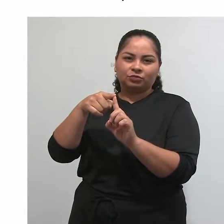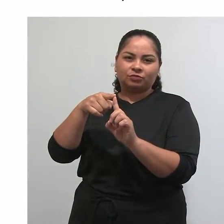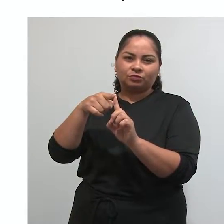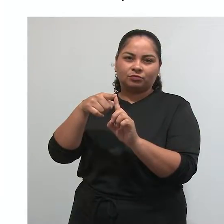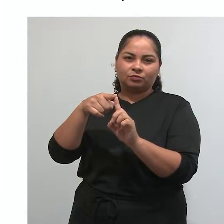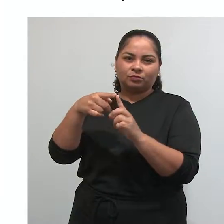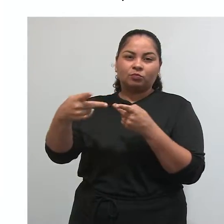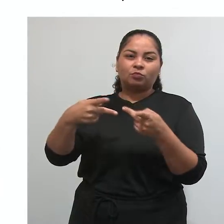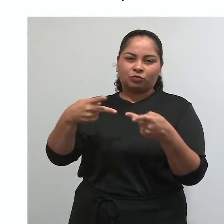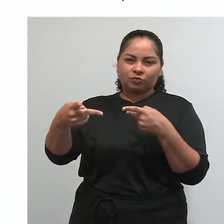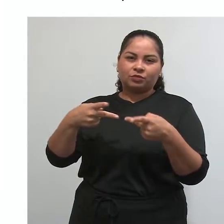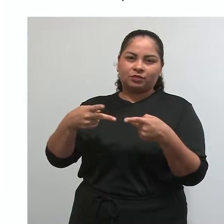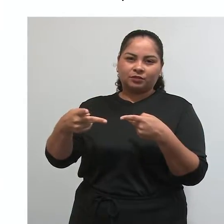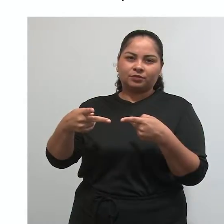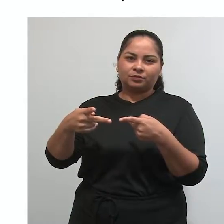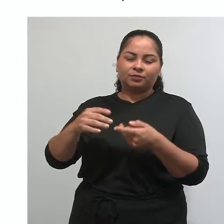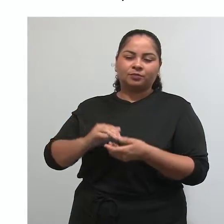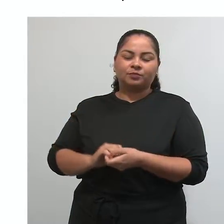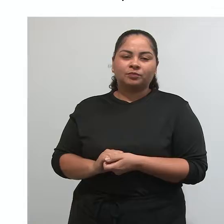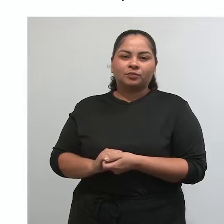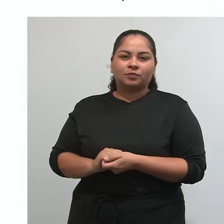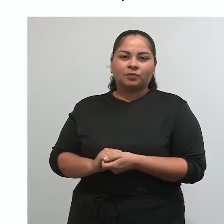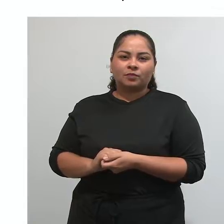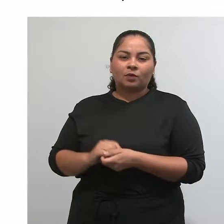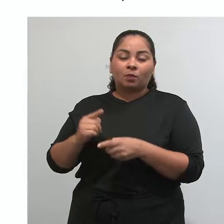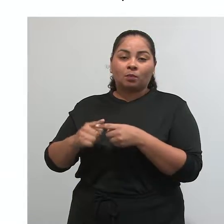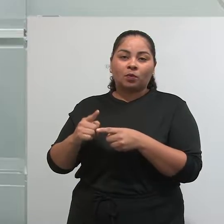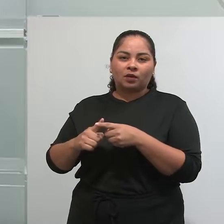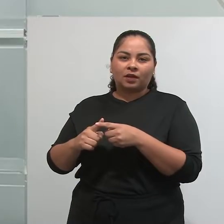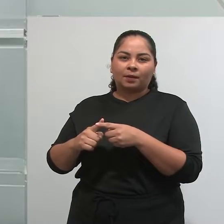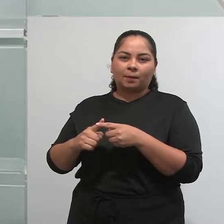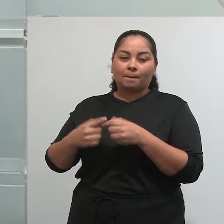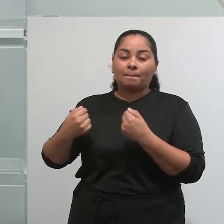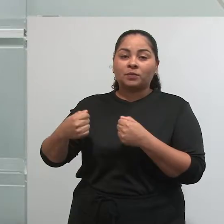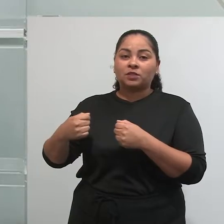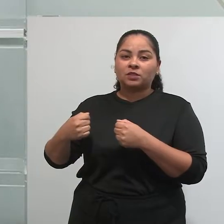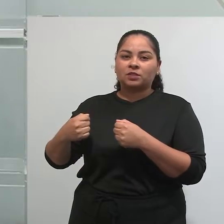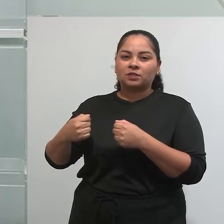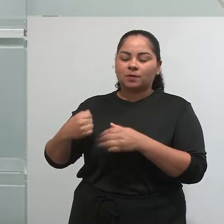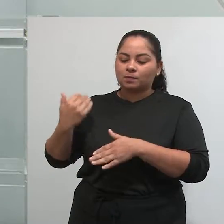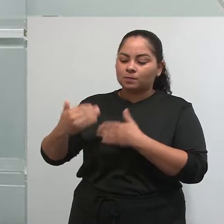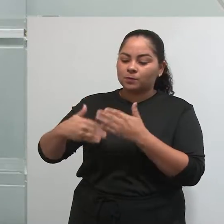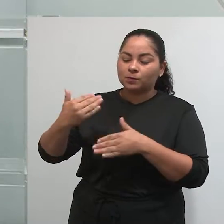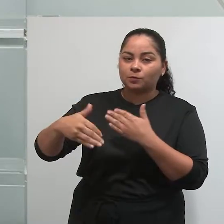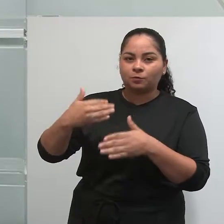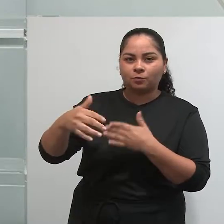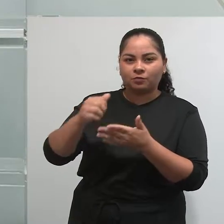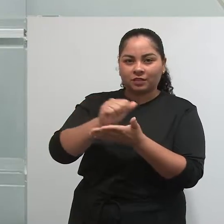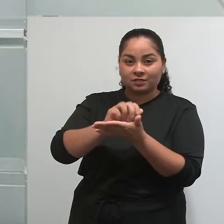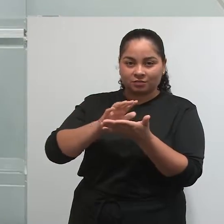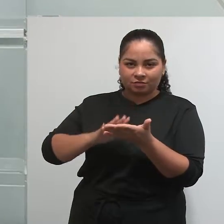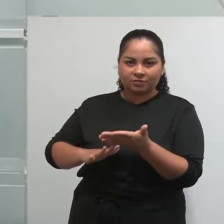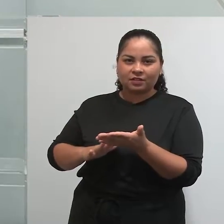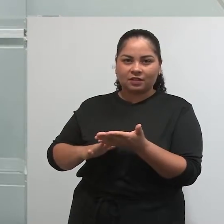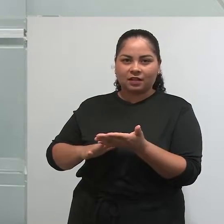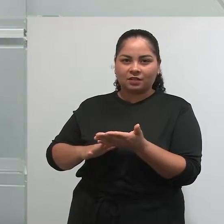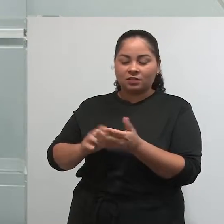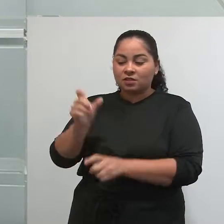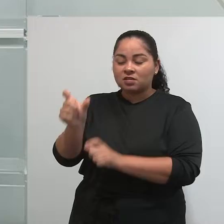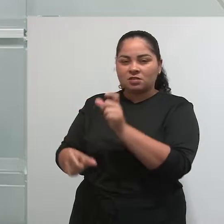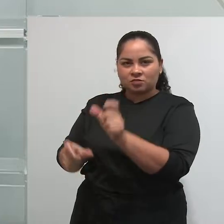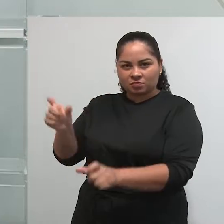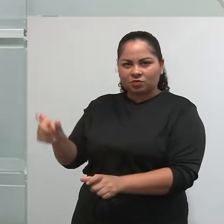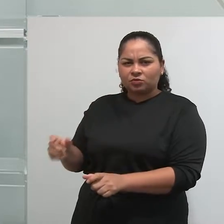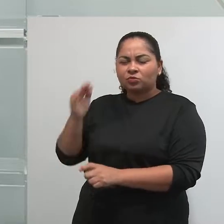que na hora do objetivo do projeto será de desenvolver atividades em que as pessoas consigam compreender qual o